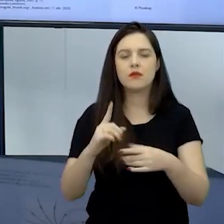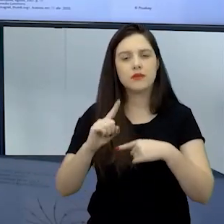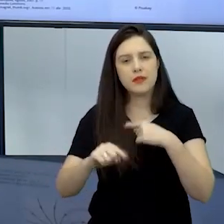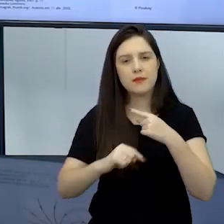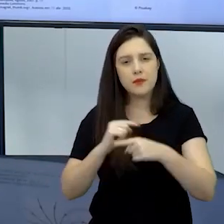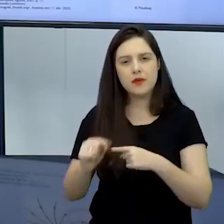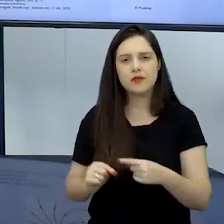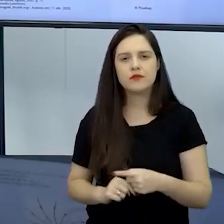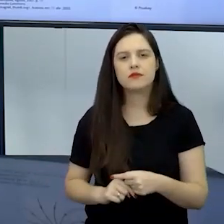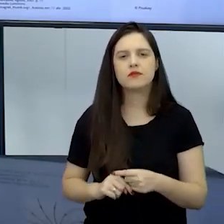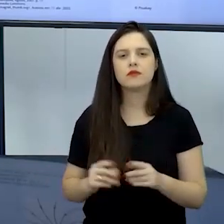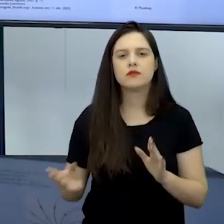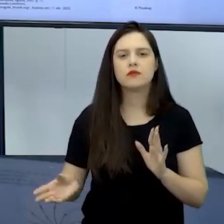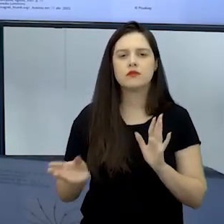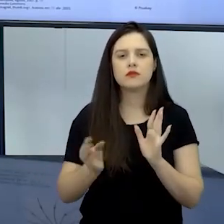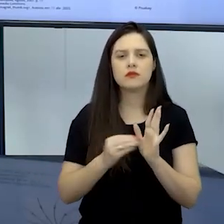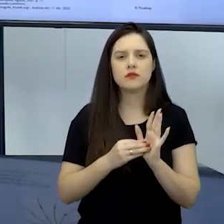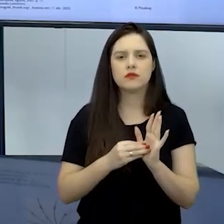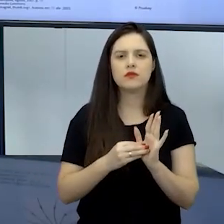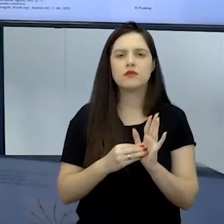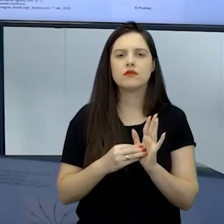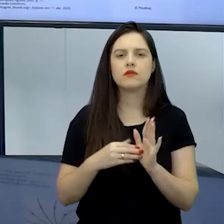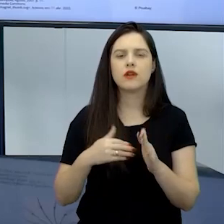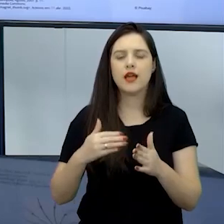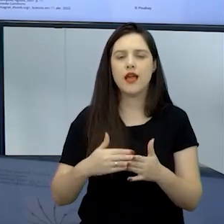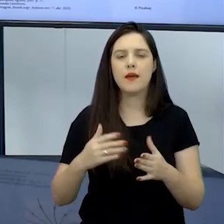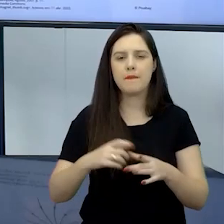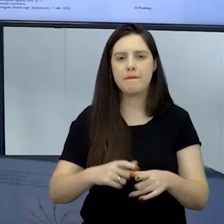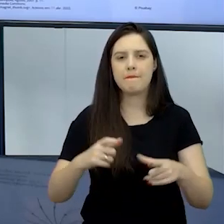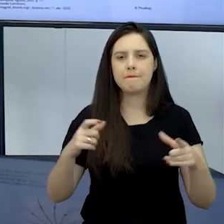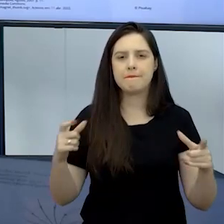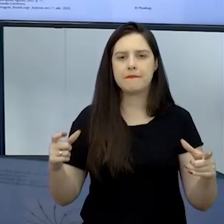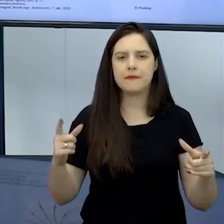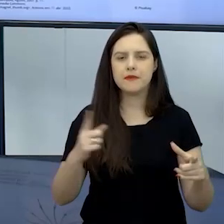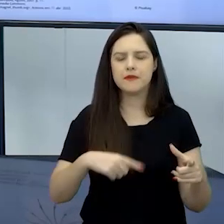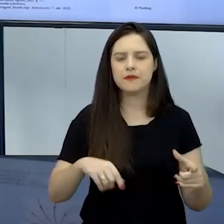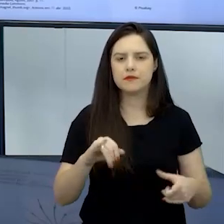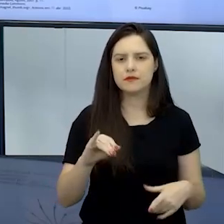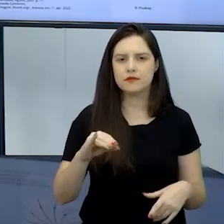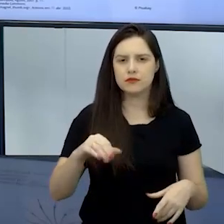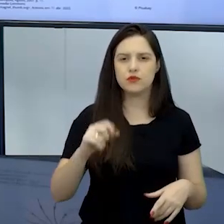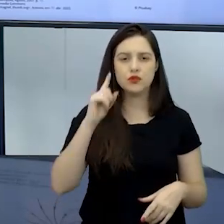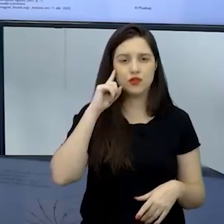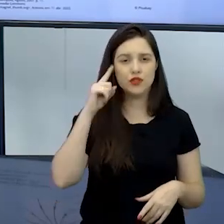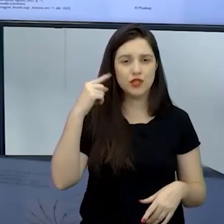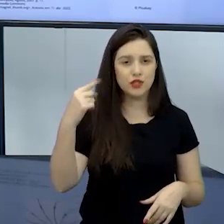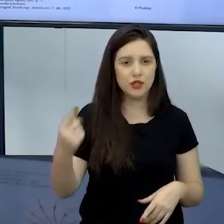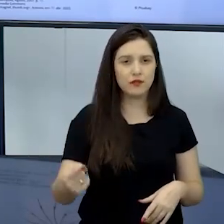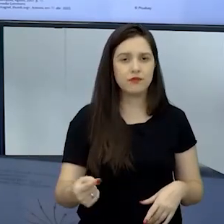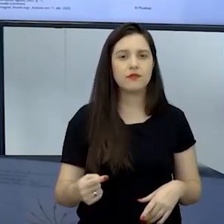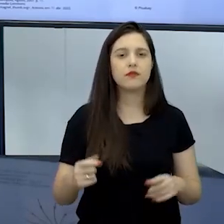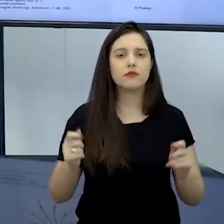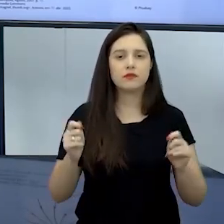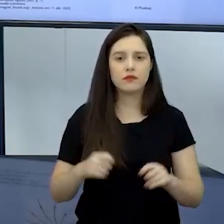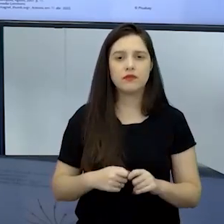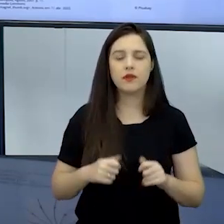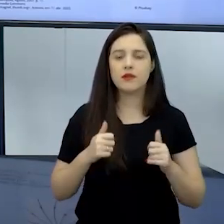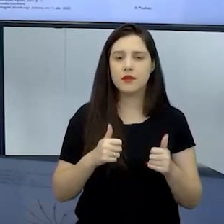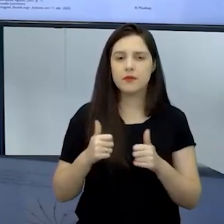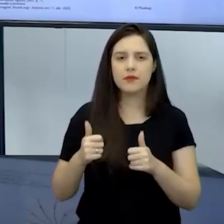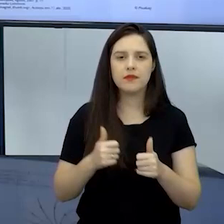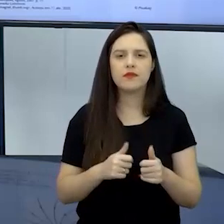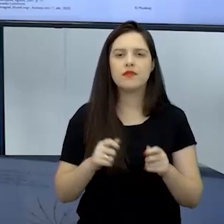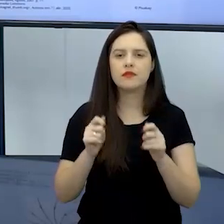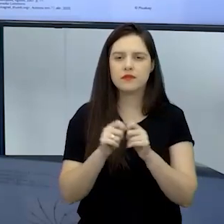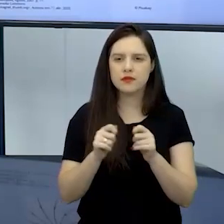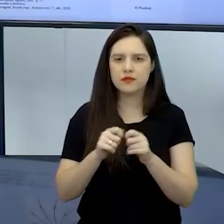depois, e aí então ele tem uma força da atração dele é maior do que os ímãs que a gente usa no dia a dia, tá? Mas perder isso aqui, aí você fala assim, mas